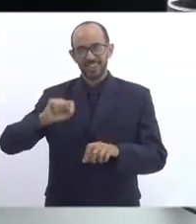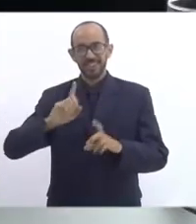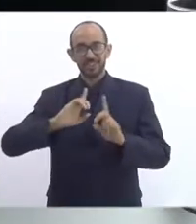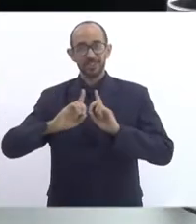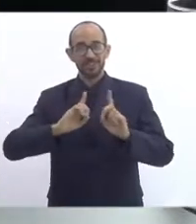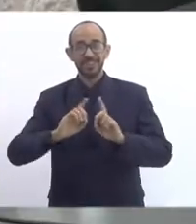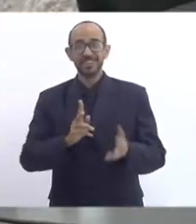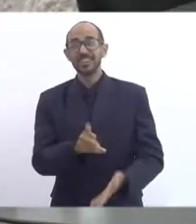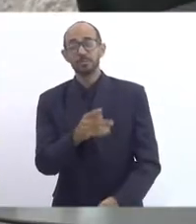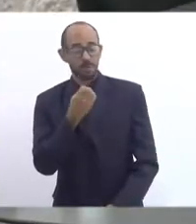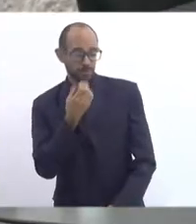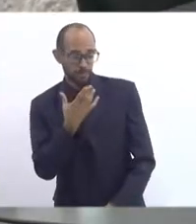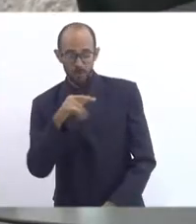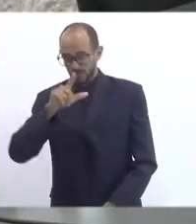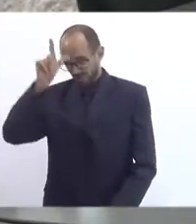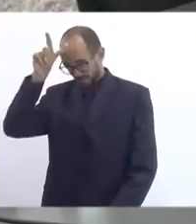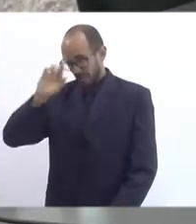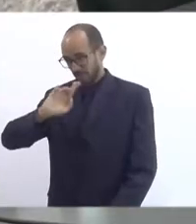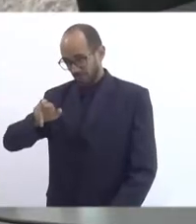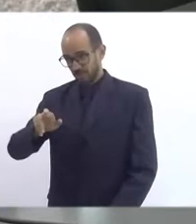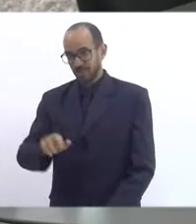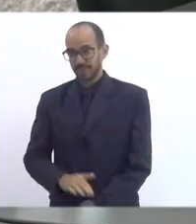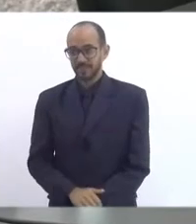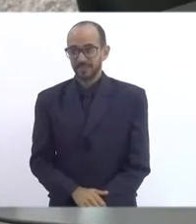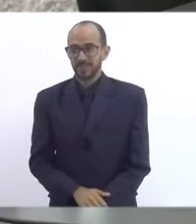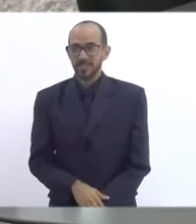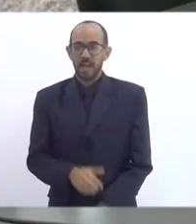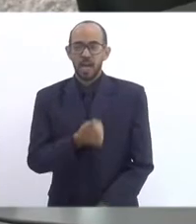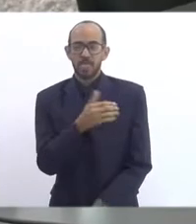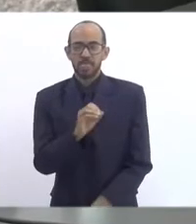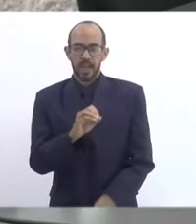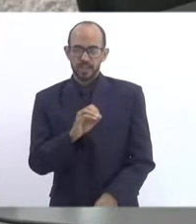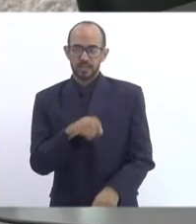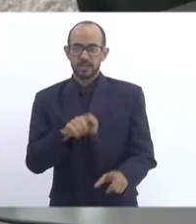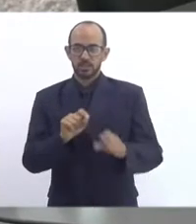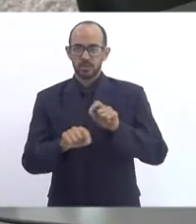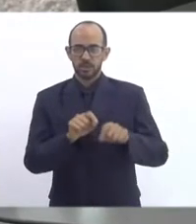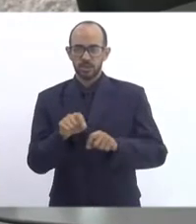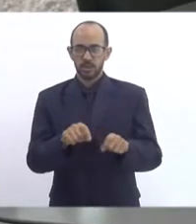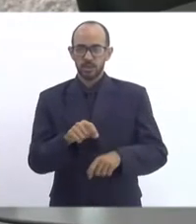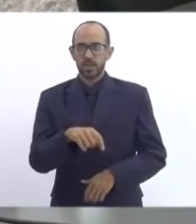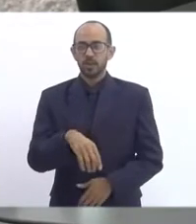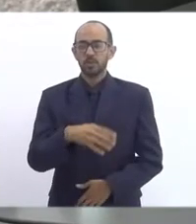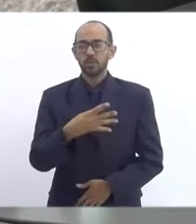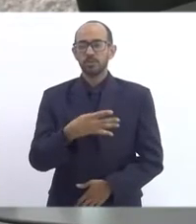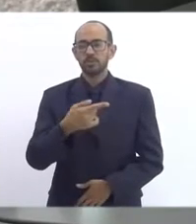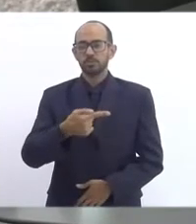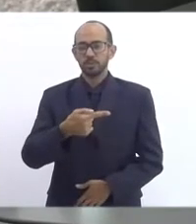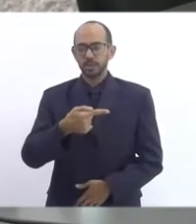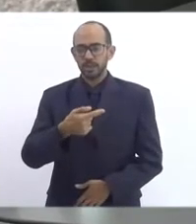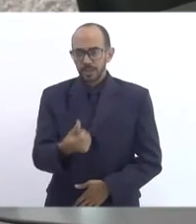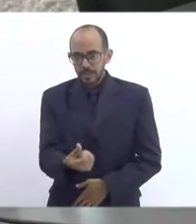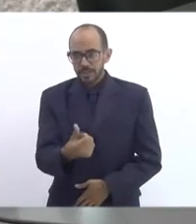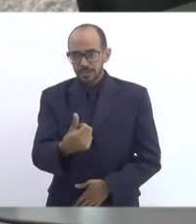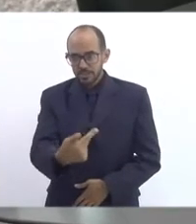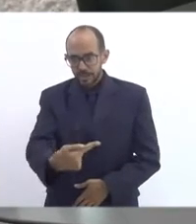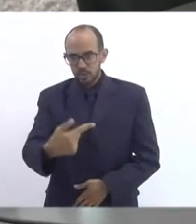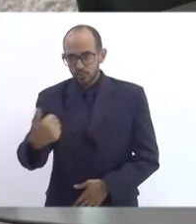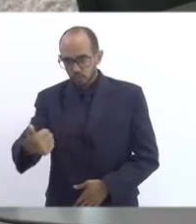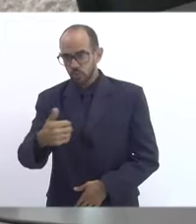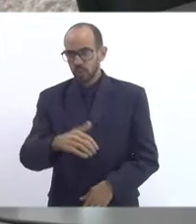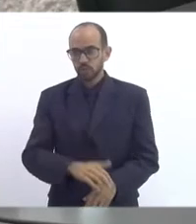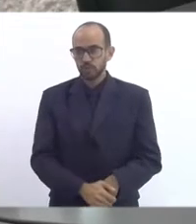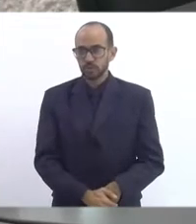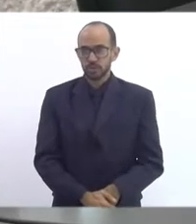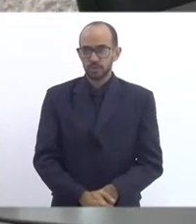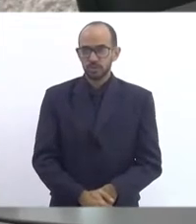pauta. 10 da pauta. Projeto de lei 4279-2021, autoria do deputado Daniel Librelon. Parecer pela anexação,